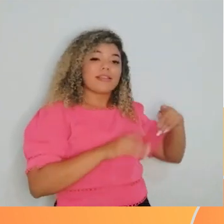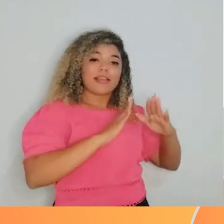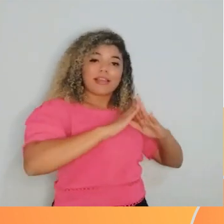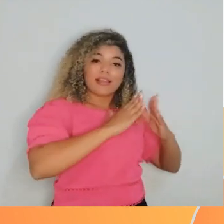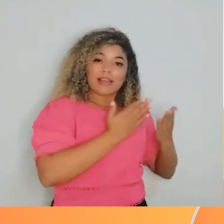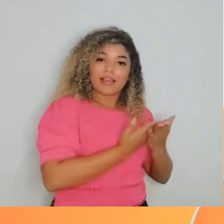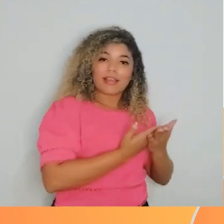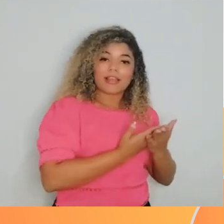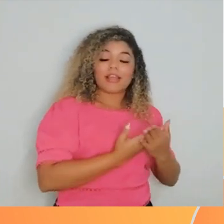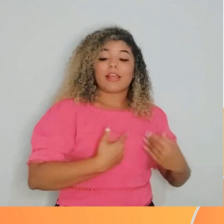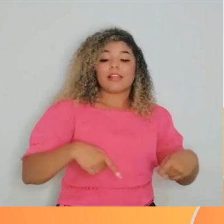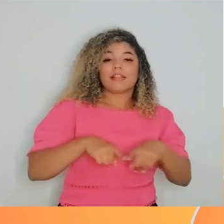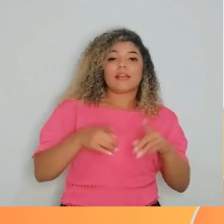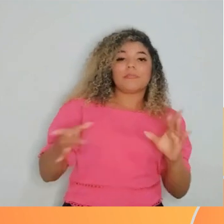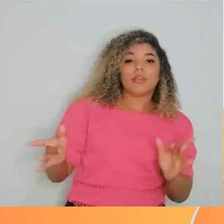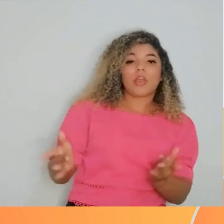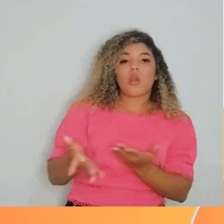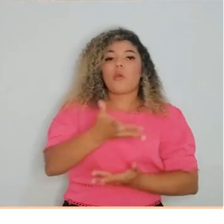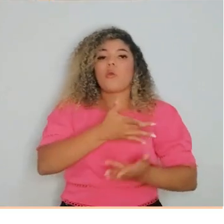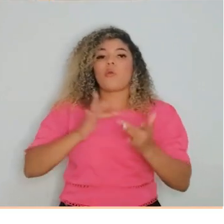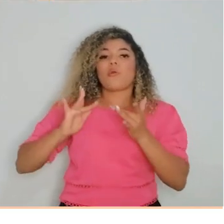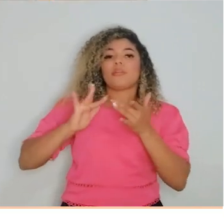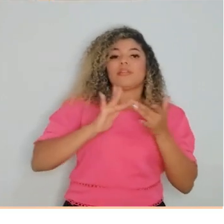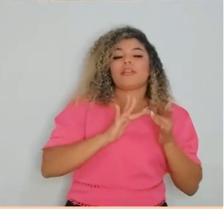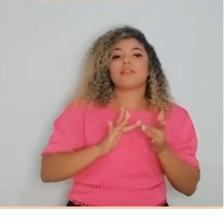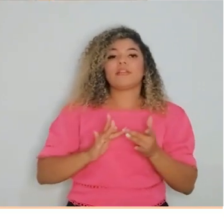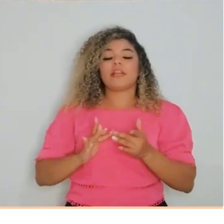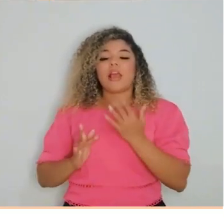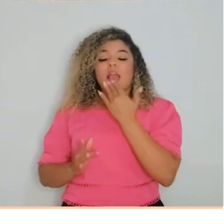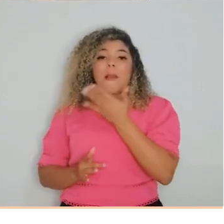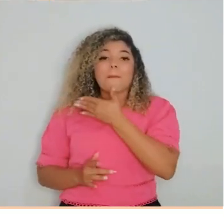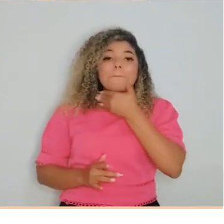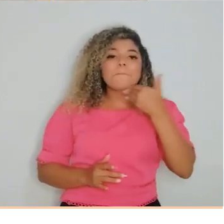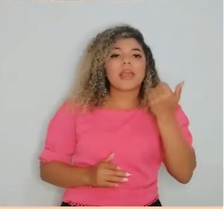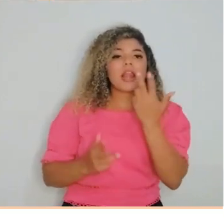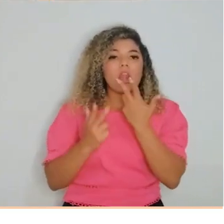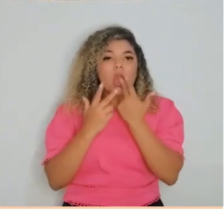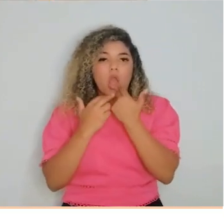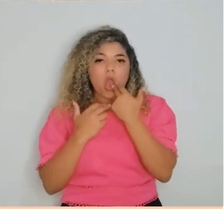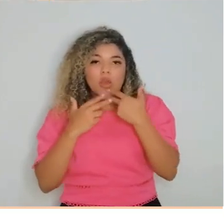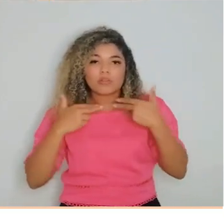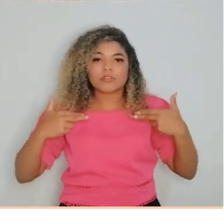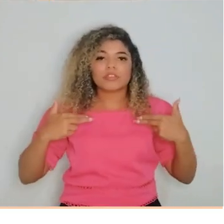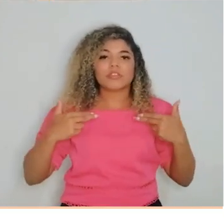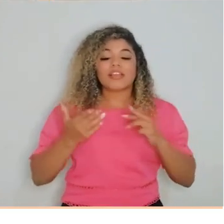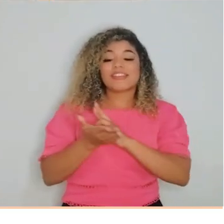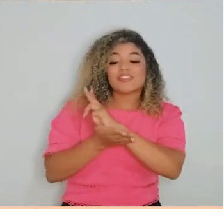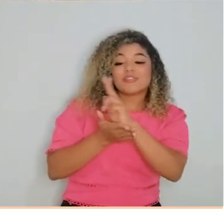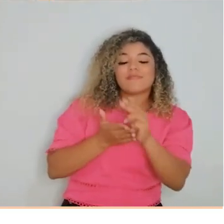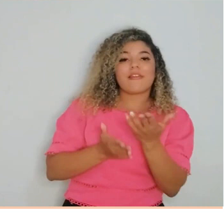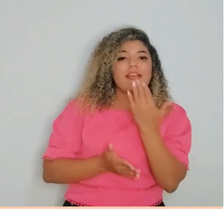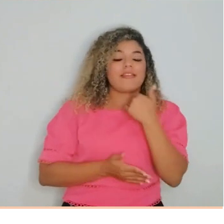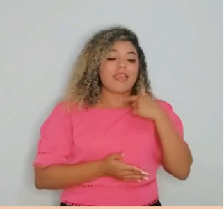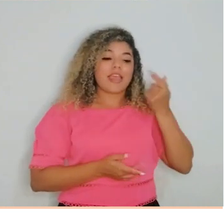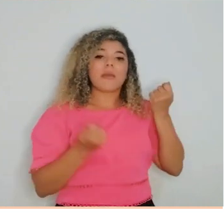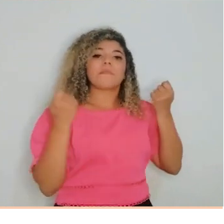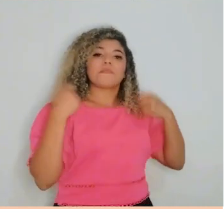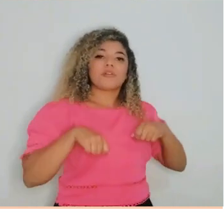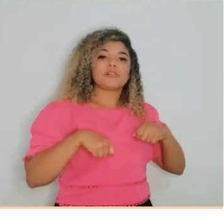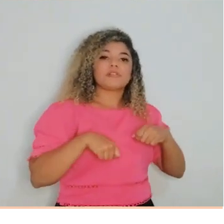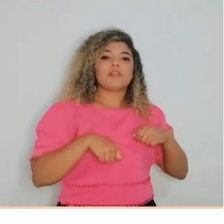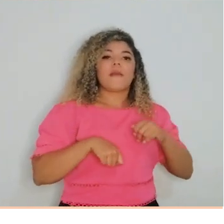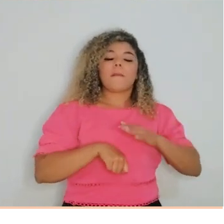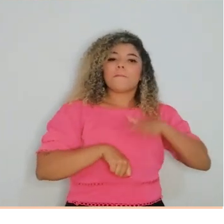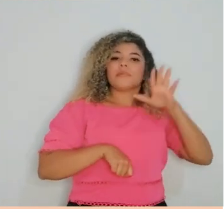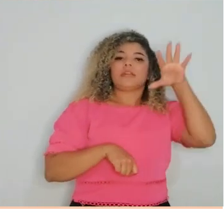escolar à nutrição desse indivíduo. Quanto melhor nutrido e quanto mais diverso é a sua alimentação, consequentemente você tem